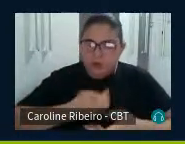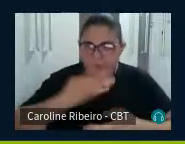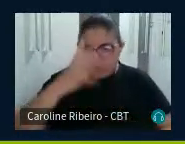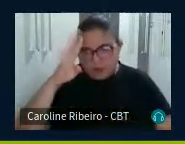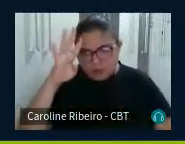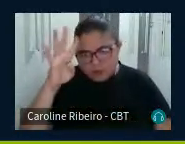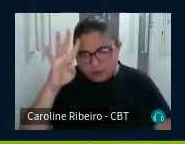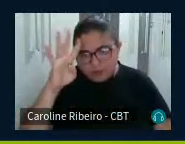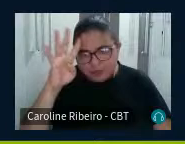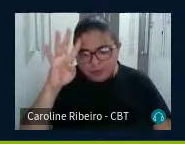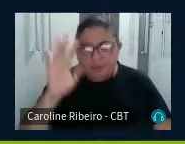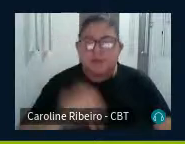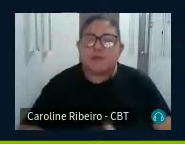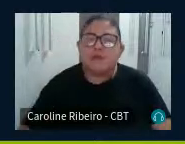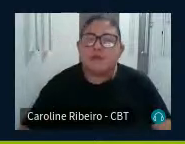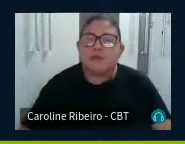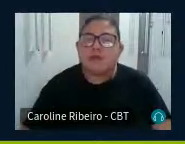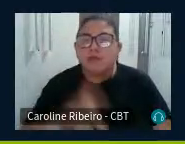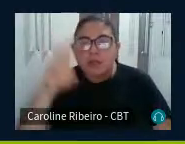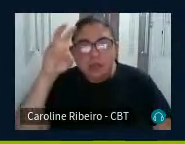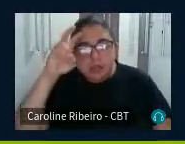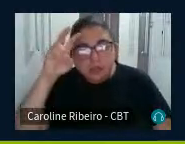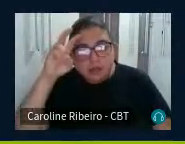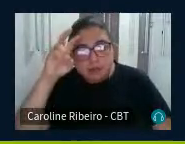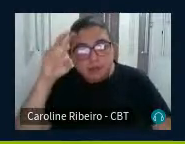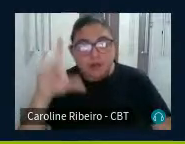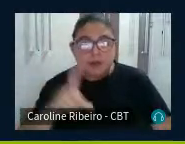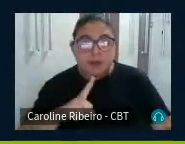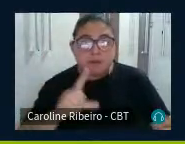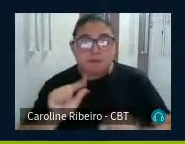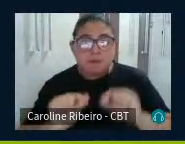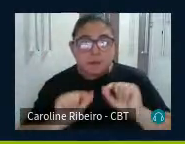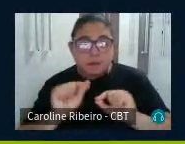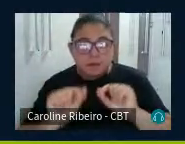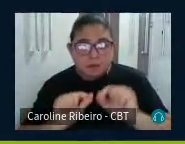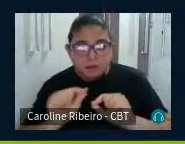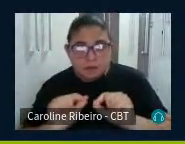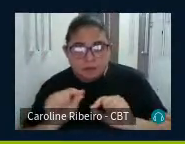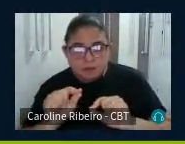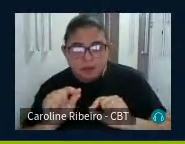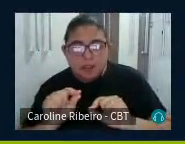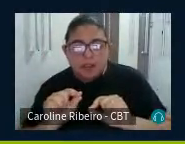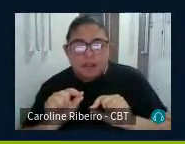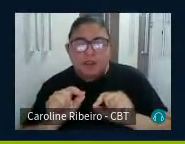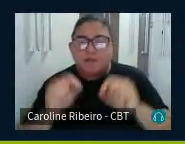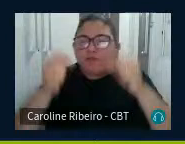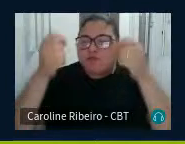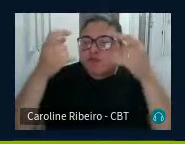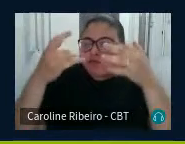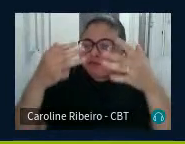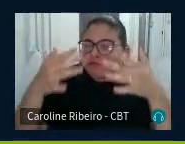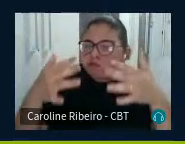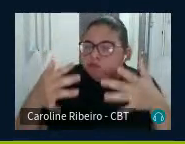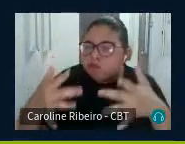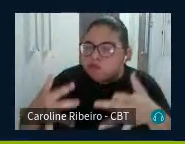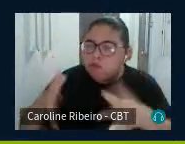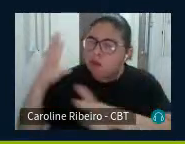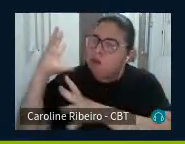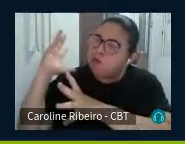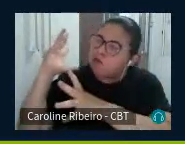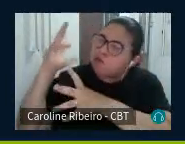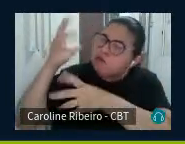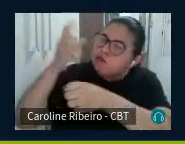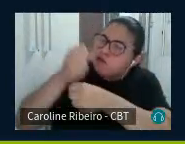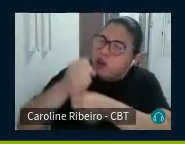Na quinta-feira tivemos aquela retomada histórica do